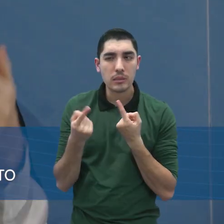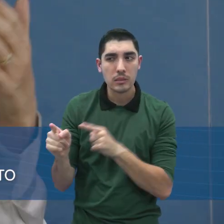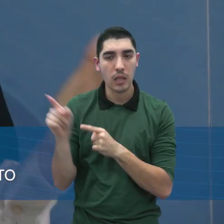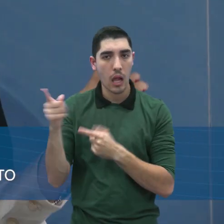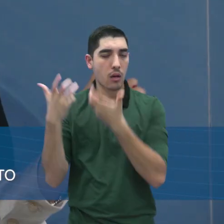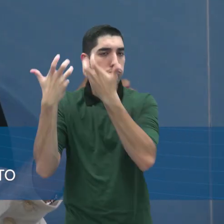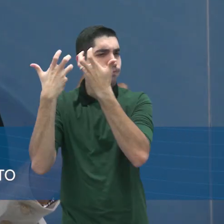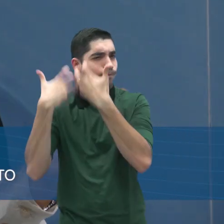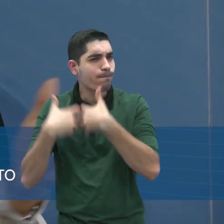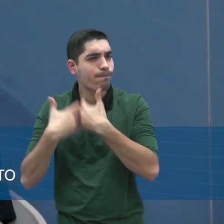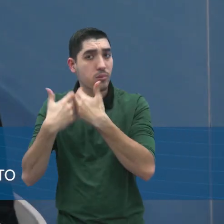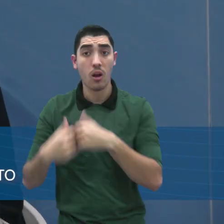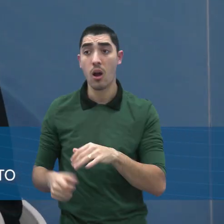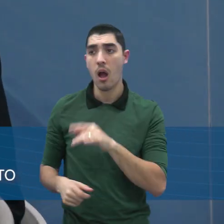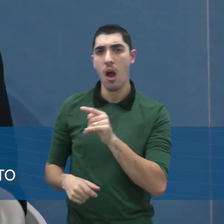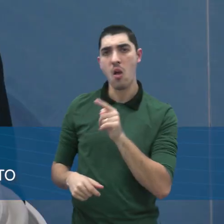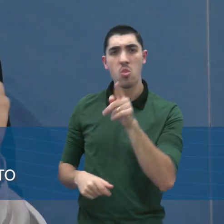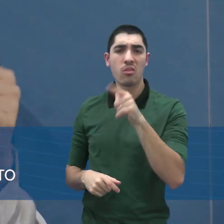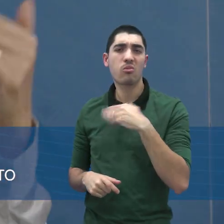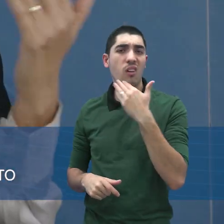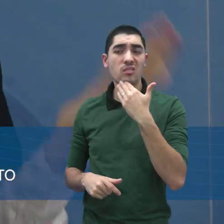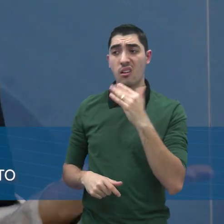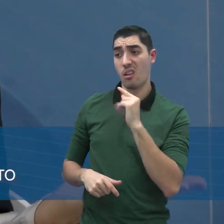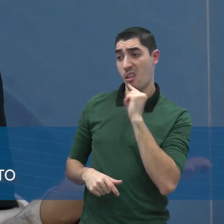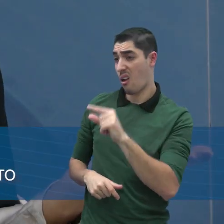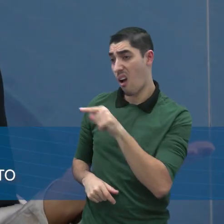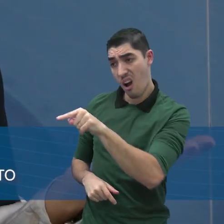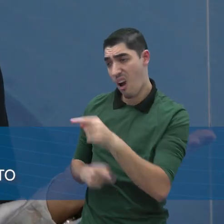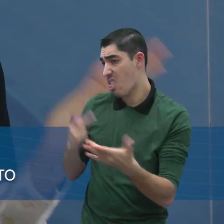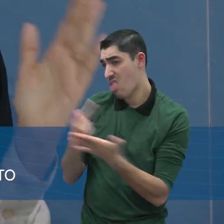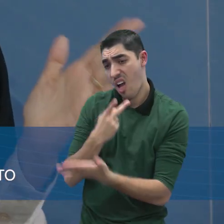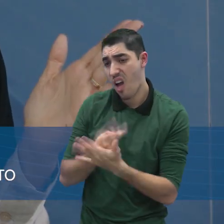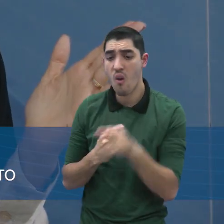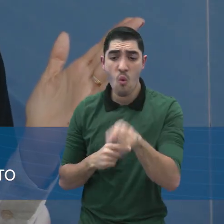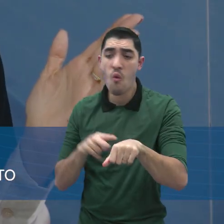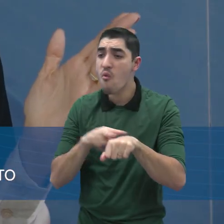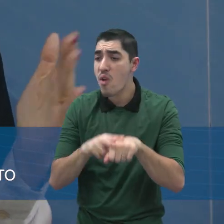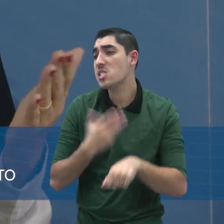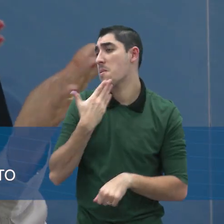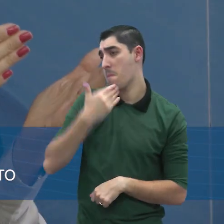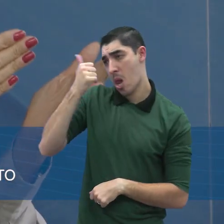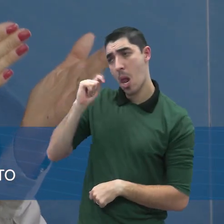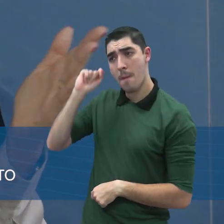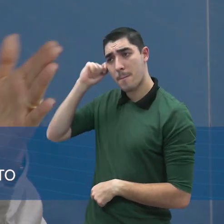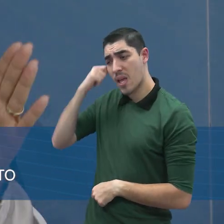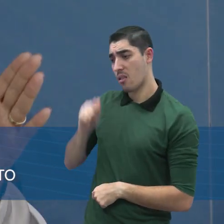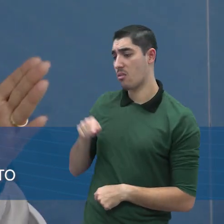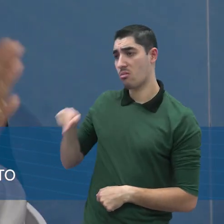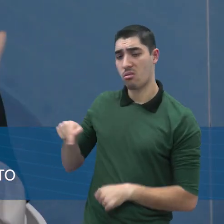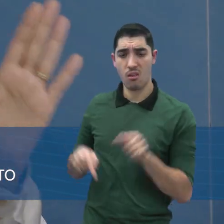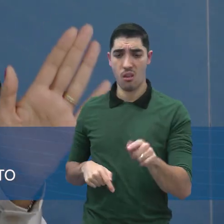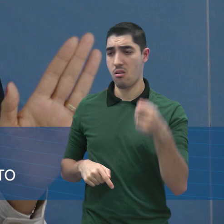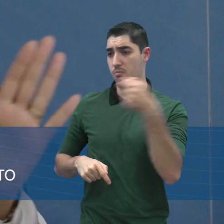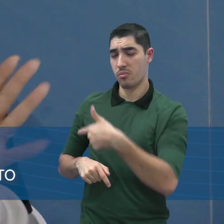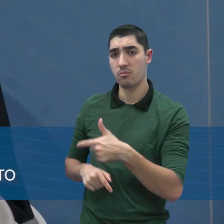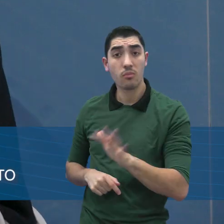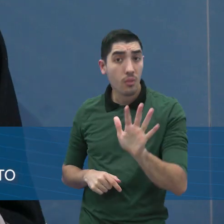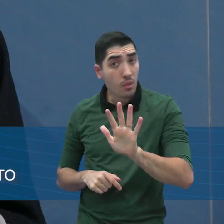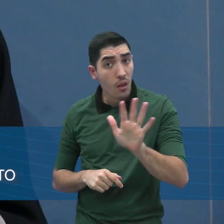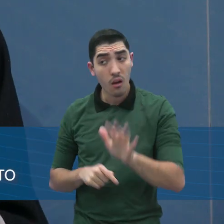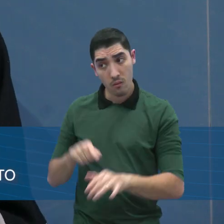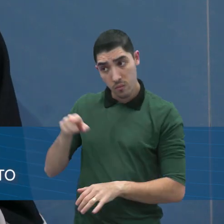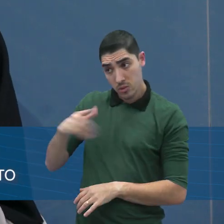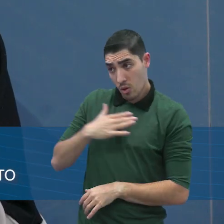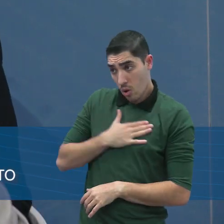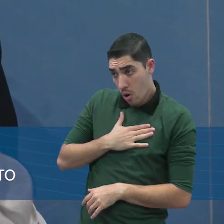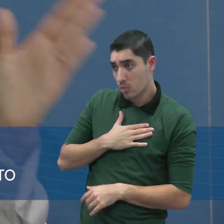dizer, você está errado porque o verde é melhor que o preto. Não, eu gosto de preto, você gosta de verde, está tudo bem. A gente pode